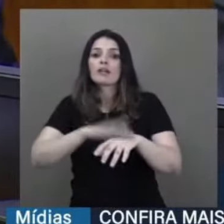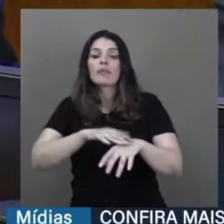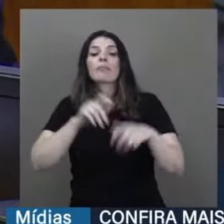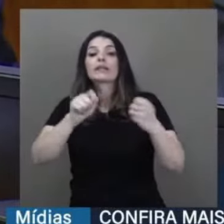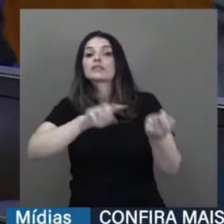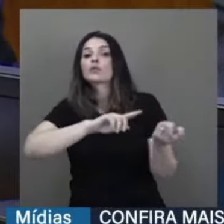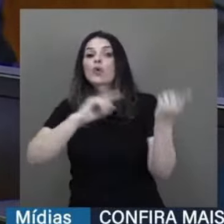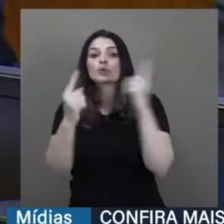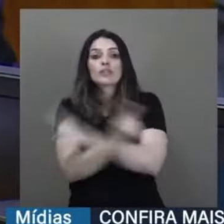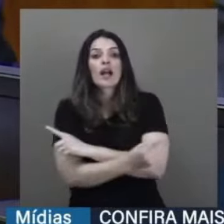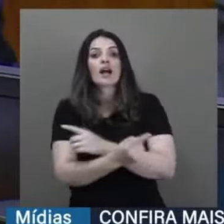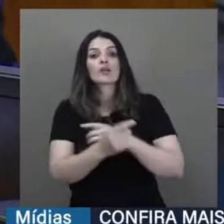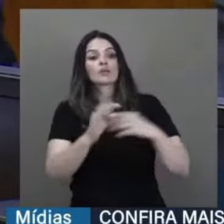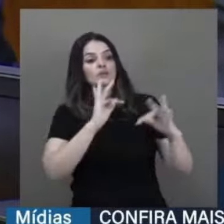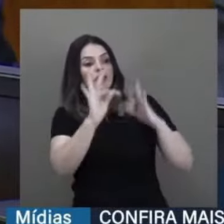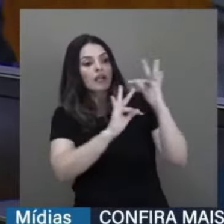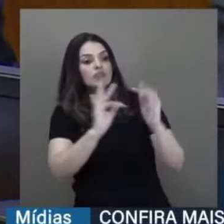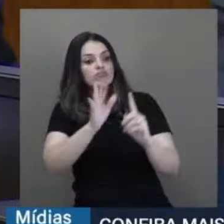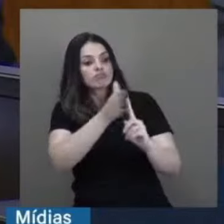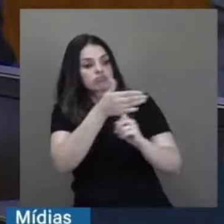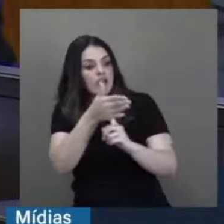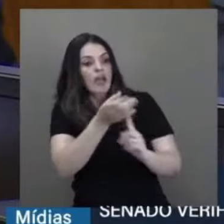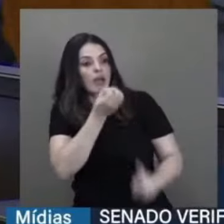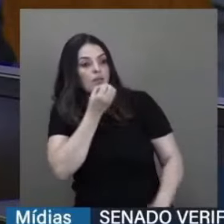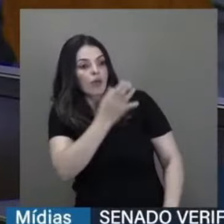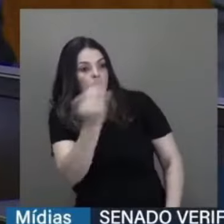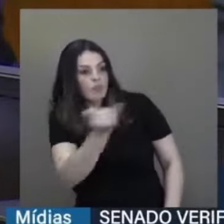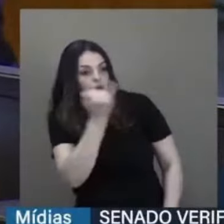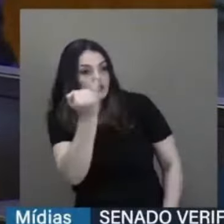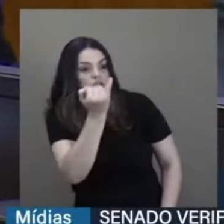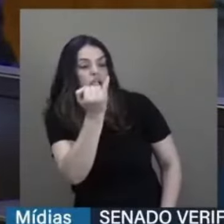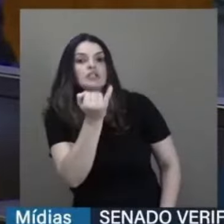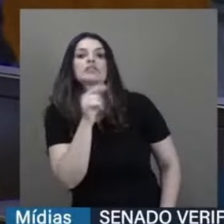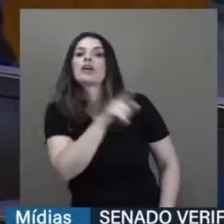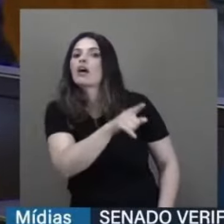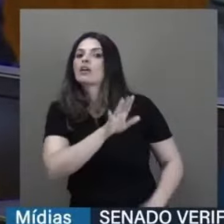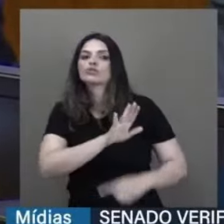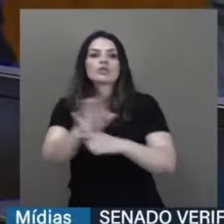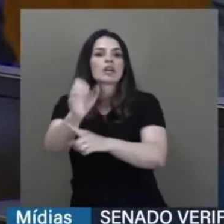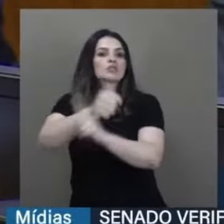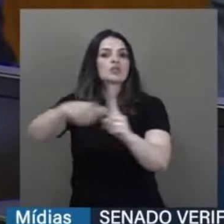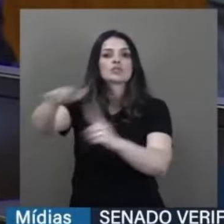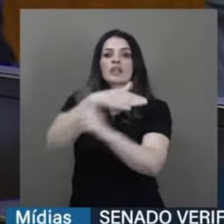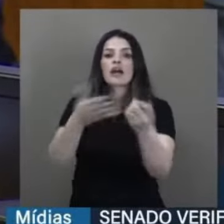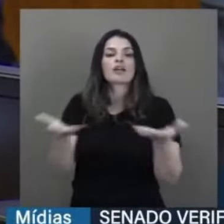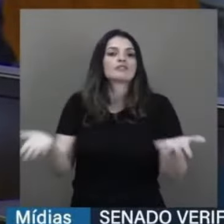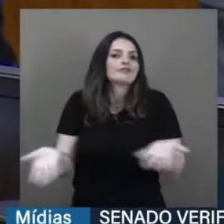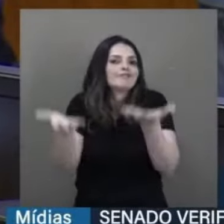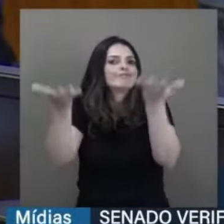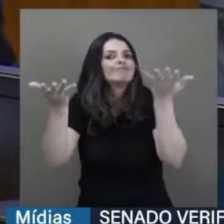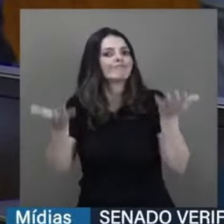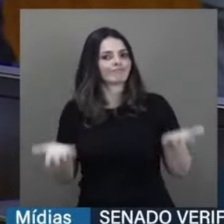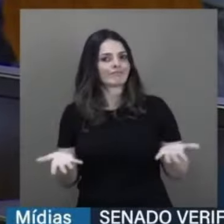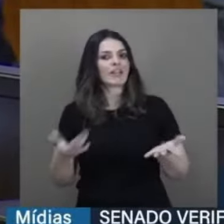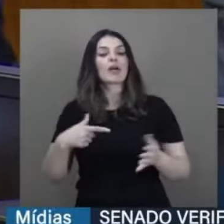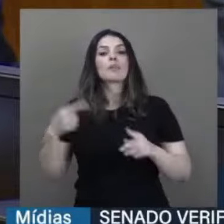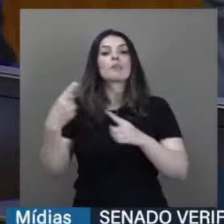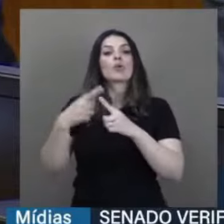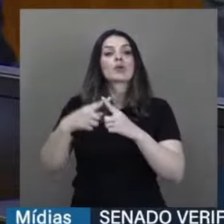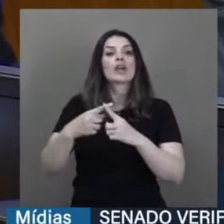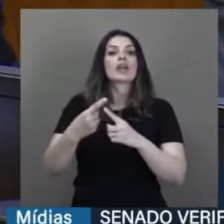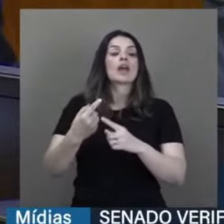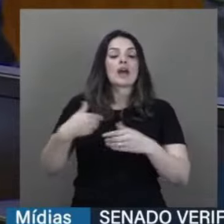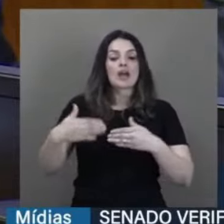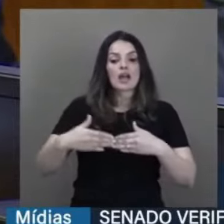tecnologias que t esse potencial disruptivo exponencial aliás até o mês de Abril do ano